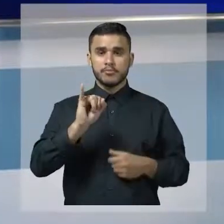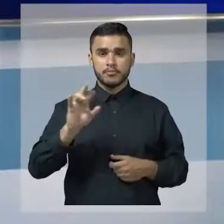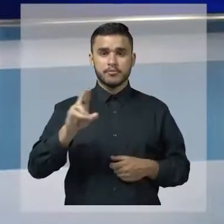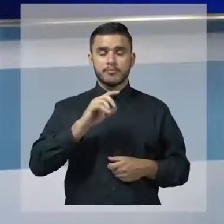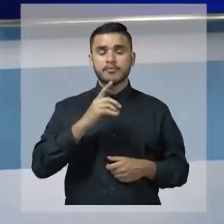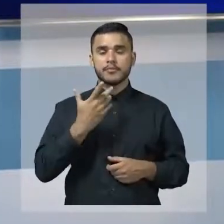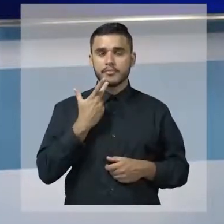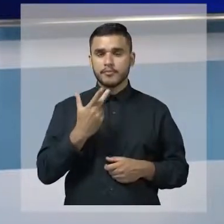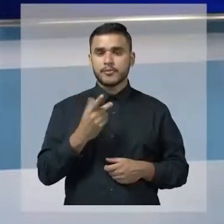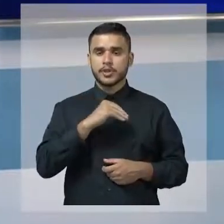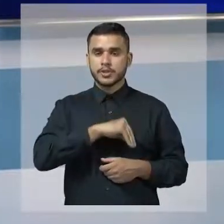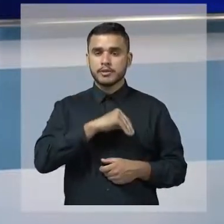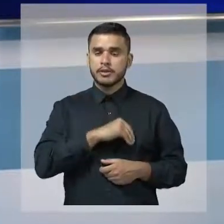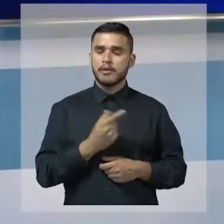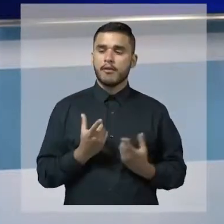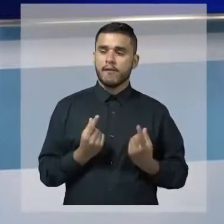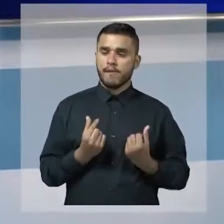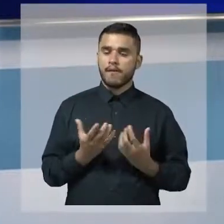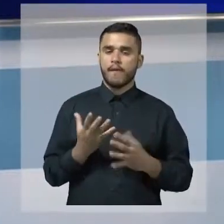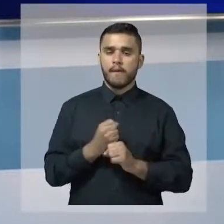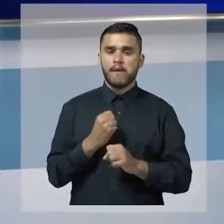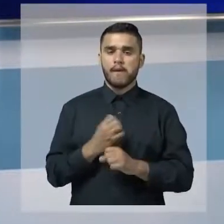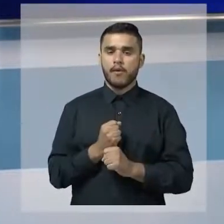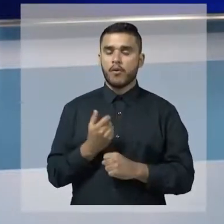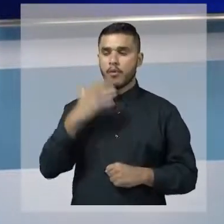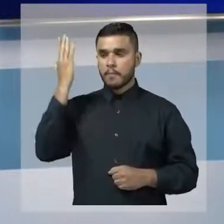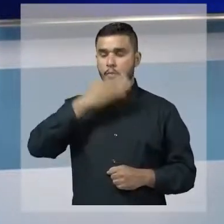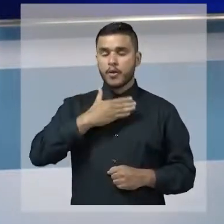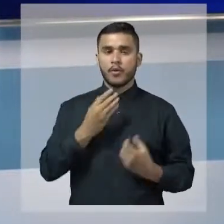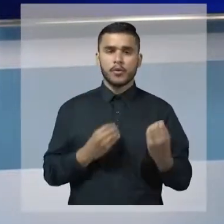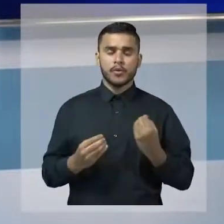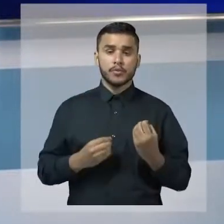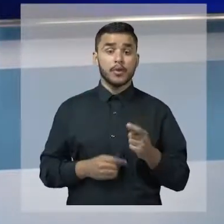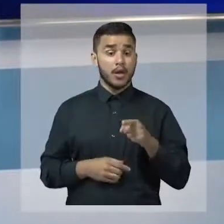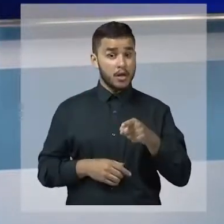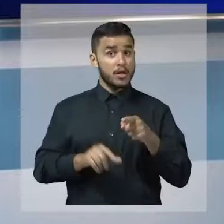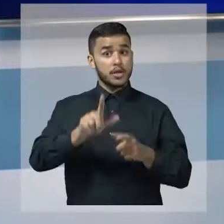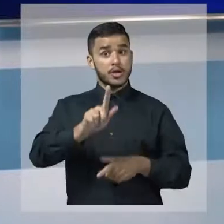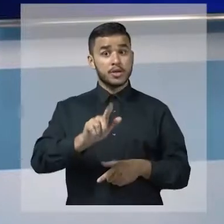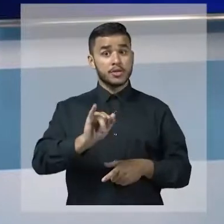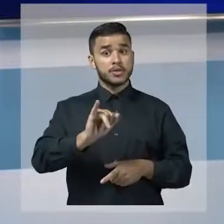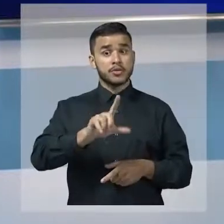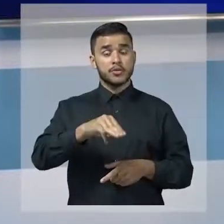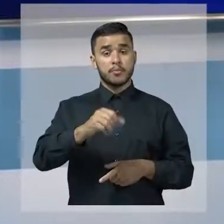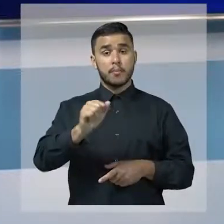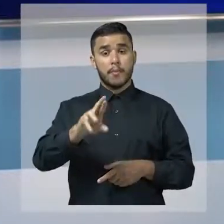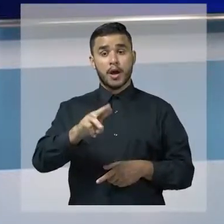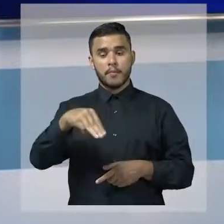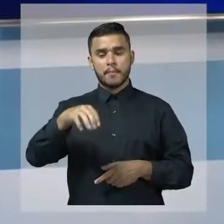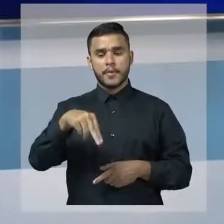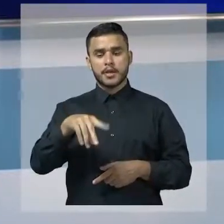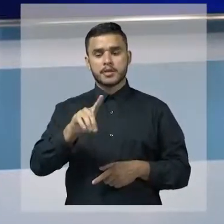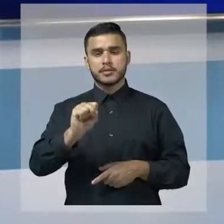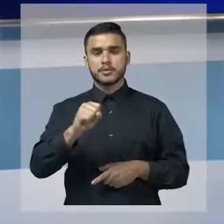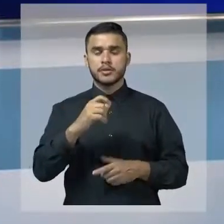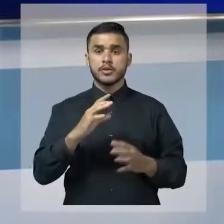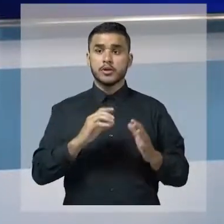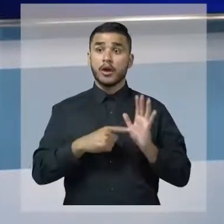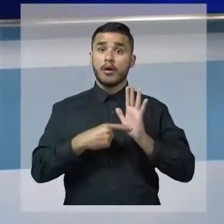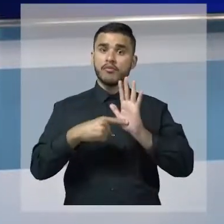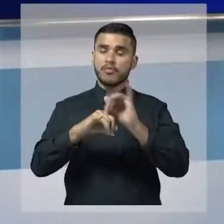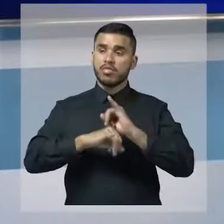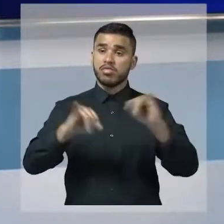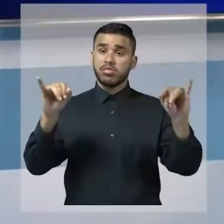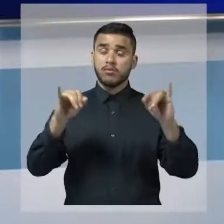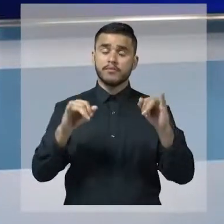do Supremo Tribunal por solicitação do próprio ministro Gilmar Mendes, e aí veio essa decisão muito em